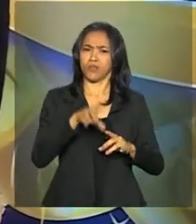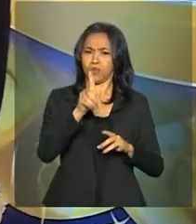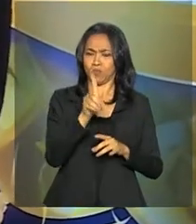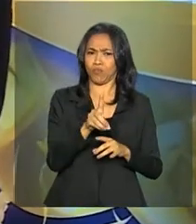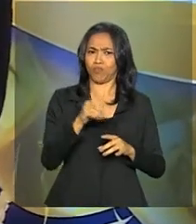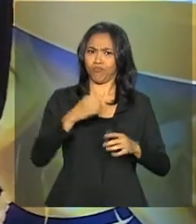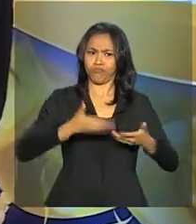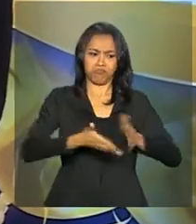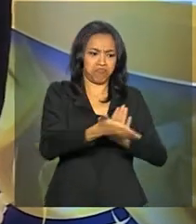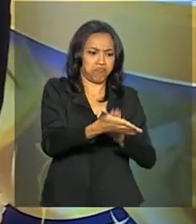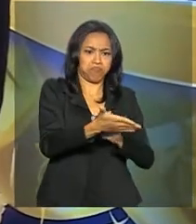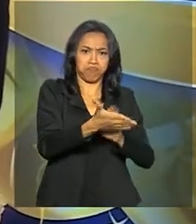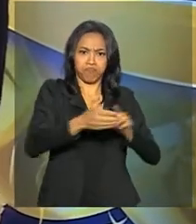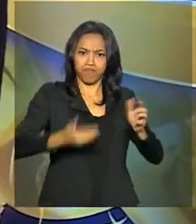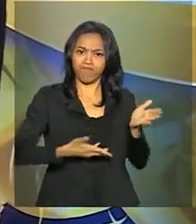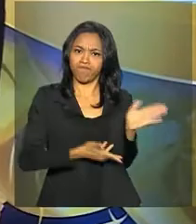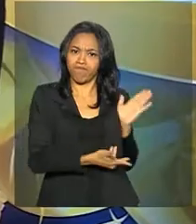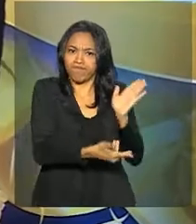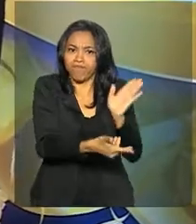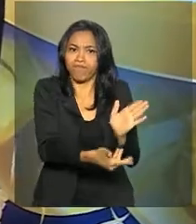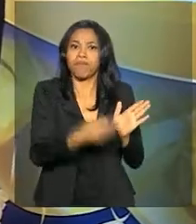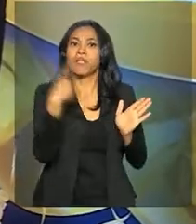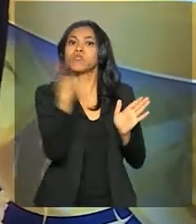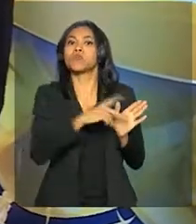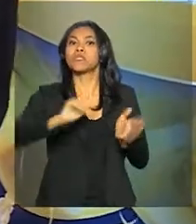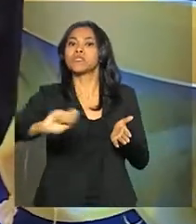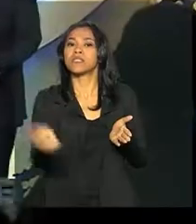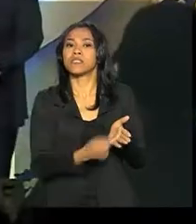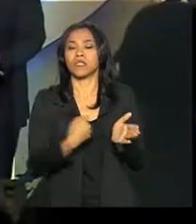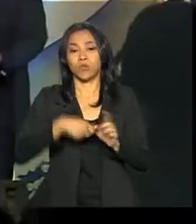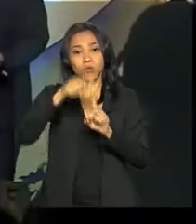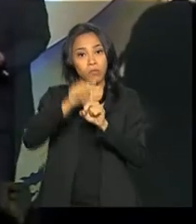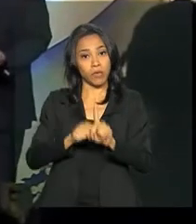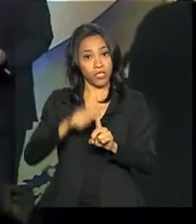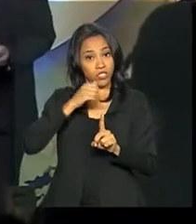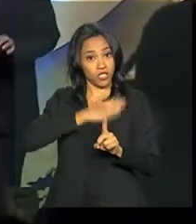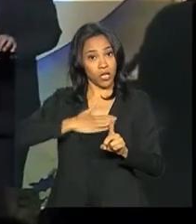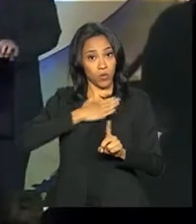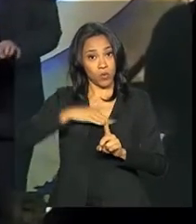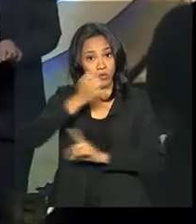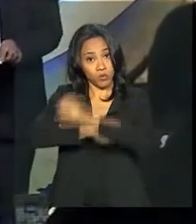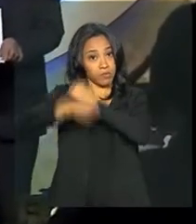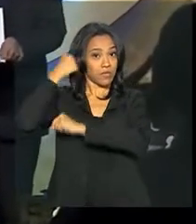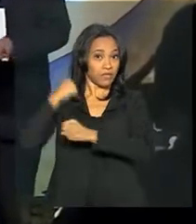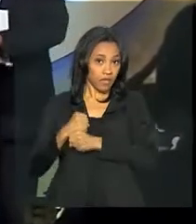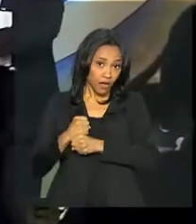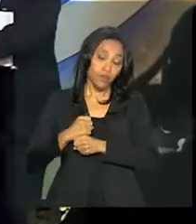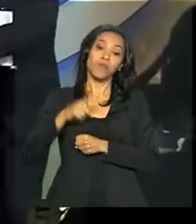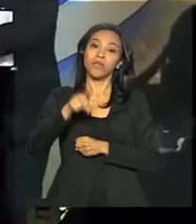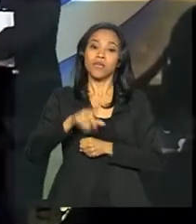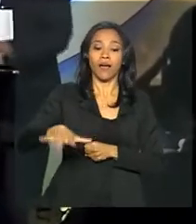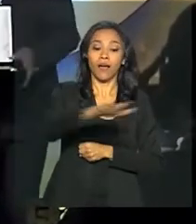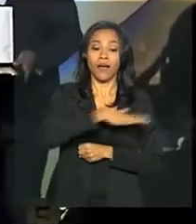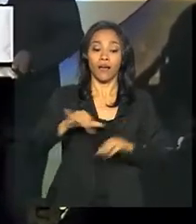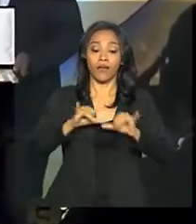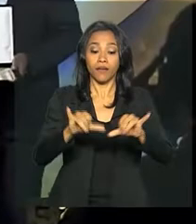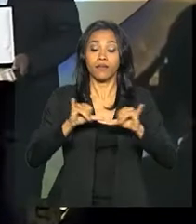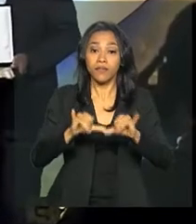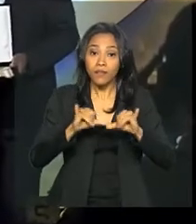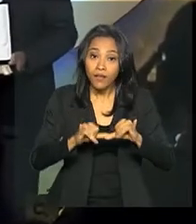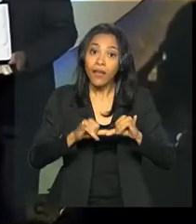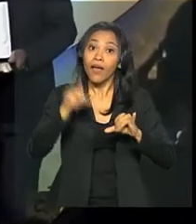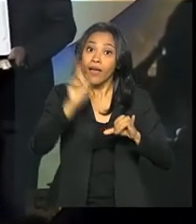em agradecimento pela assinatura em agosto do ano passado do decreto que reconheceu a atividade supermercadista como